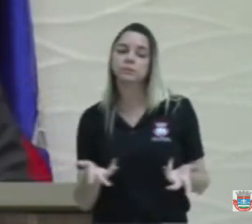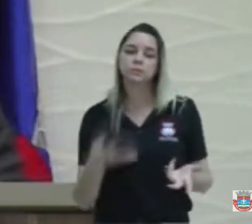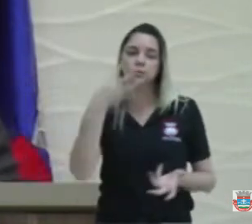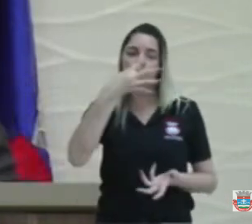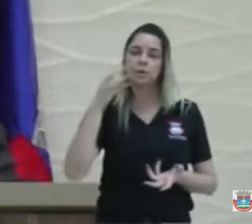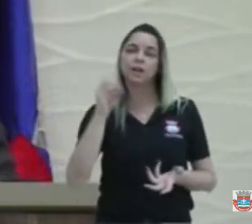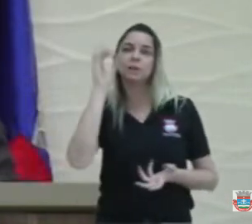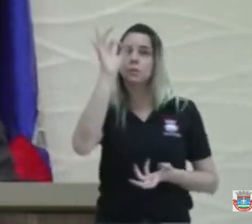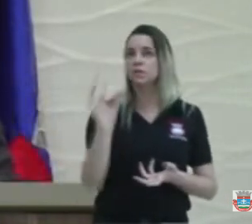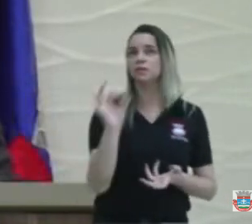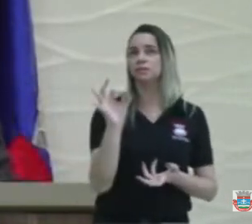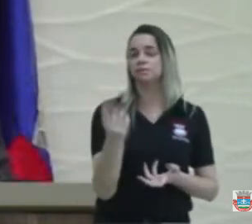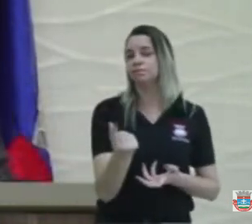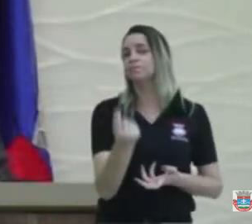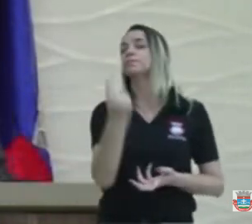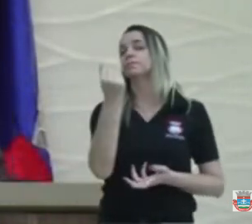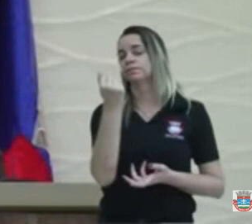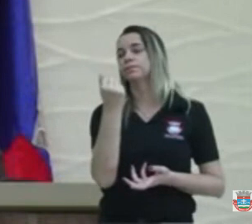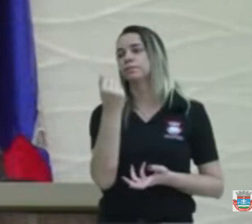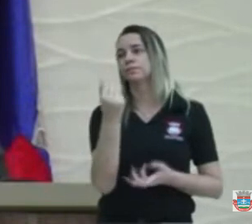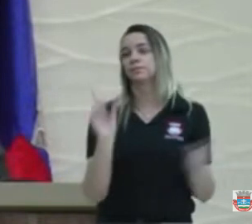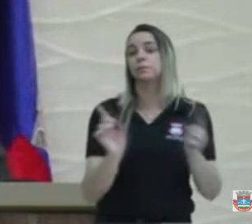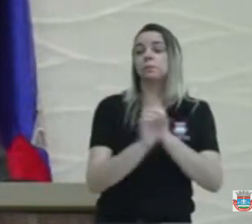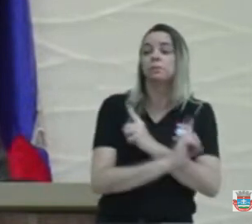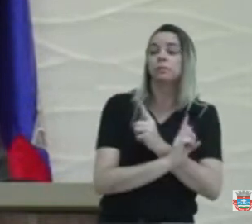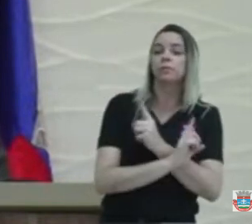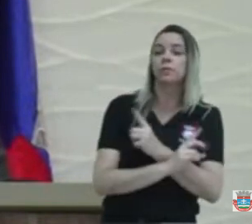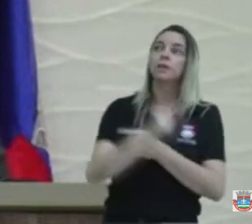do orçamento. A oposição na época